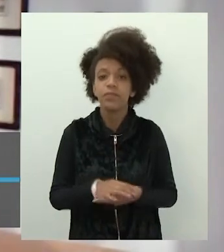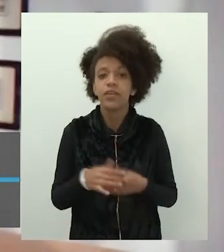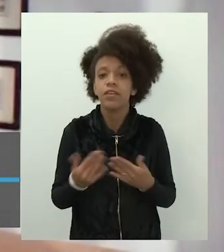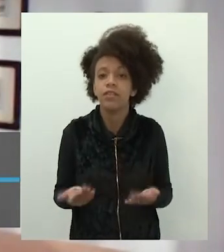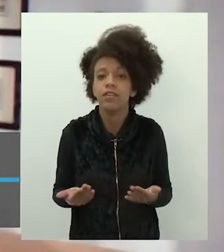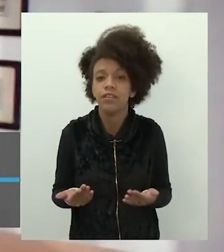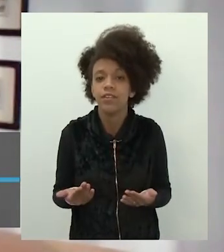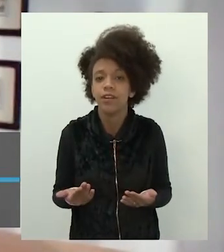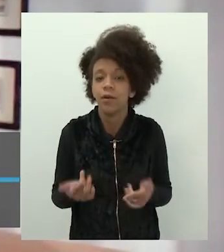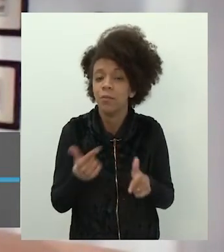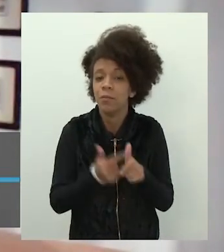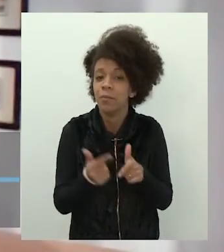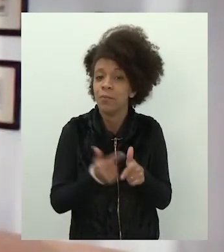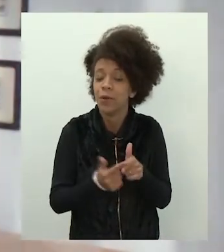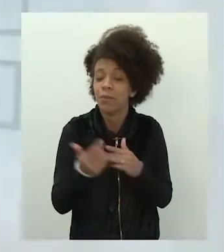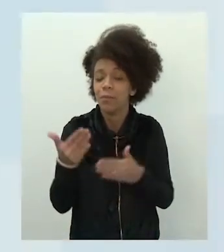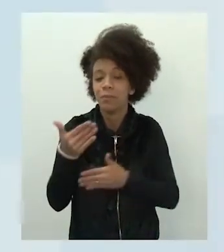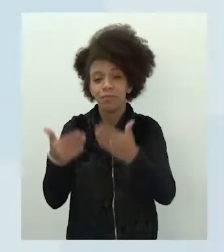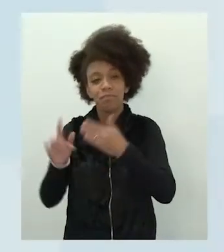podem causar isso. Próximo.